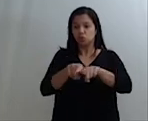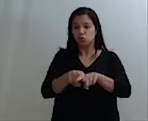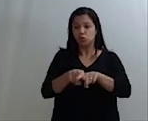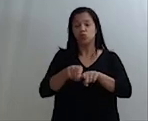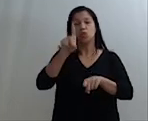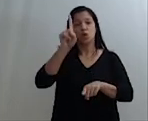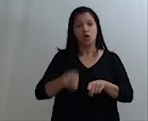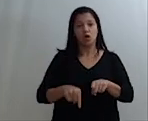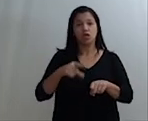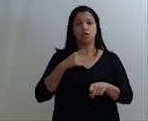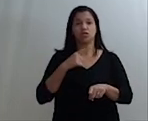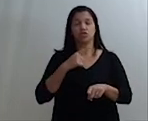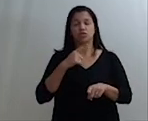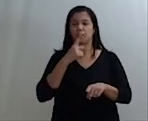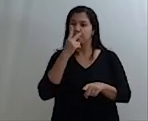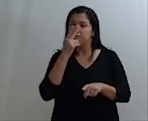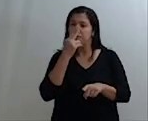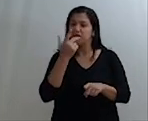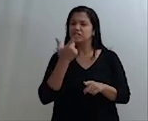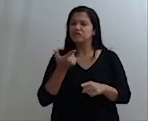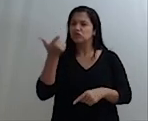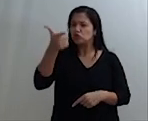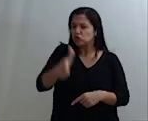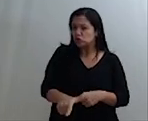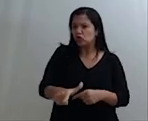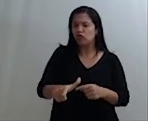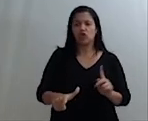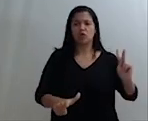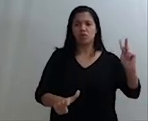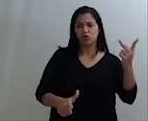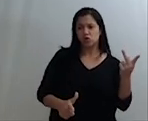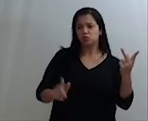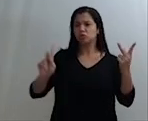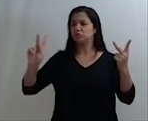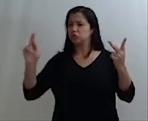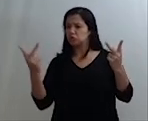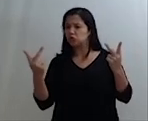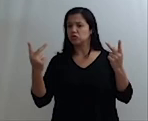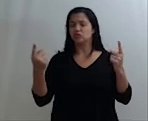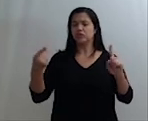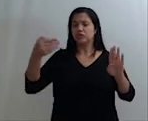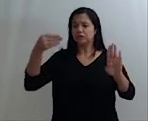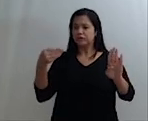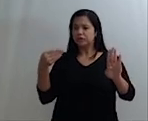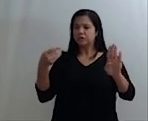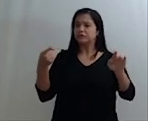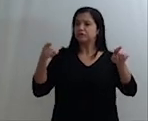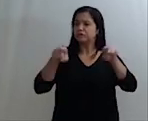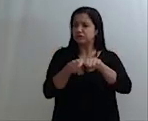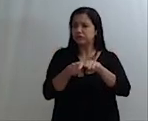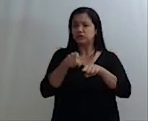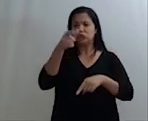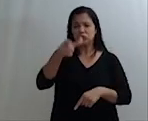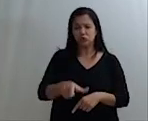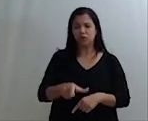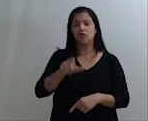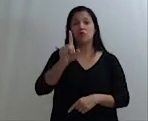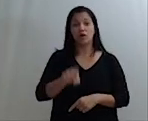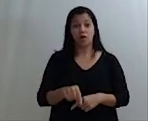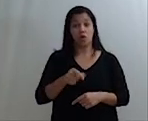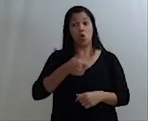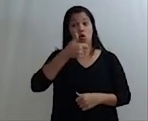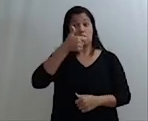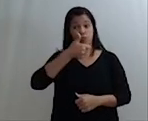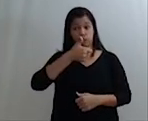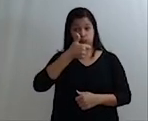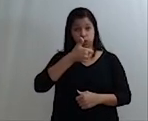eh simplesmente uma repetição do abias Corpus anterior o que acontece é que o abeas Corpus originário no